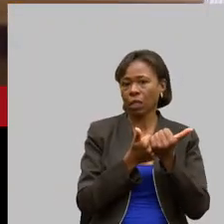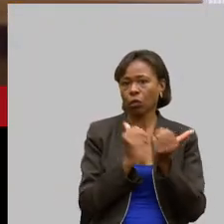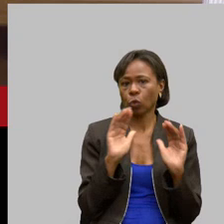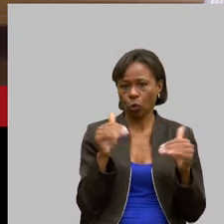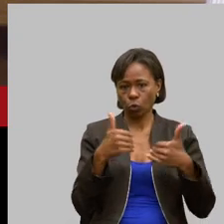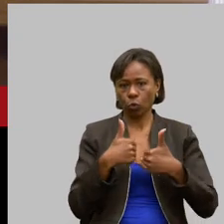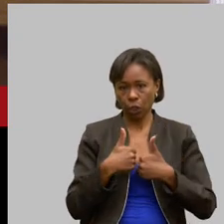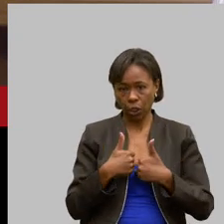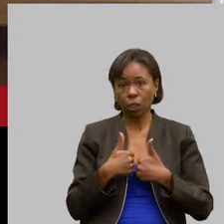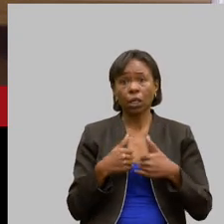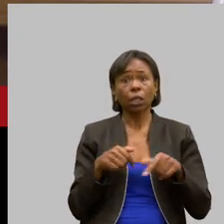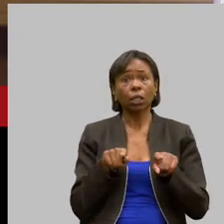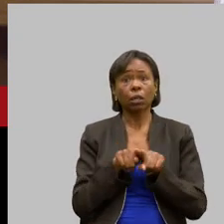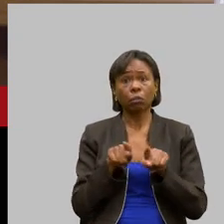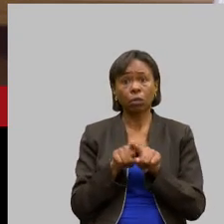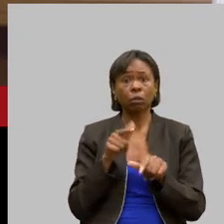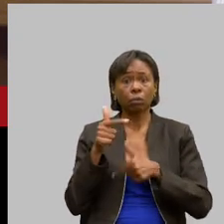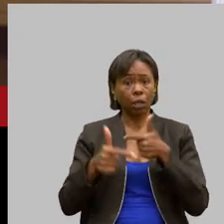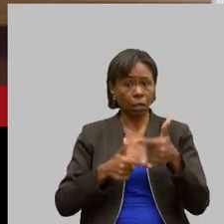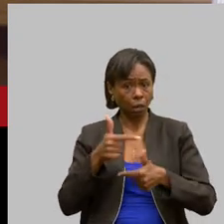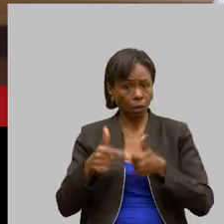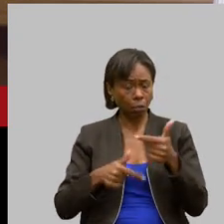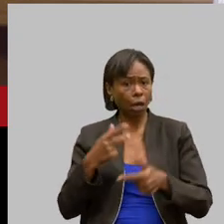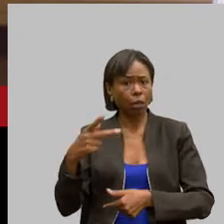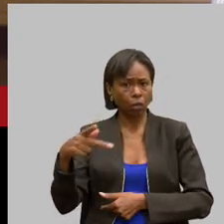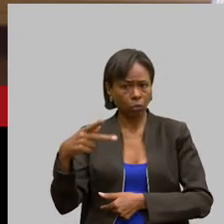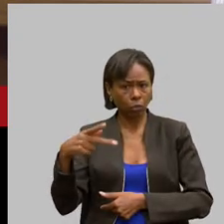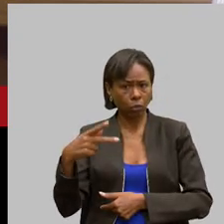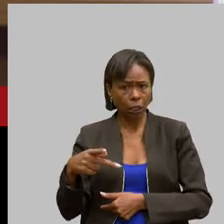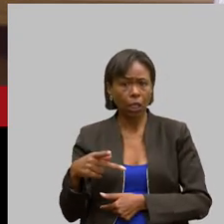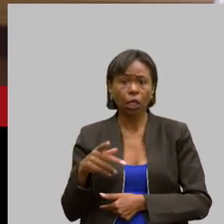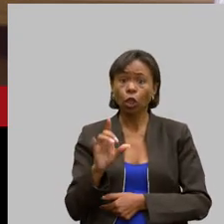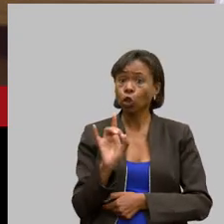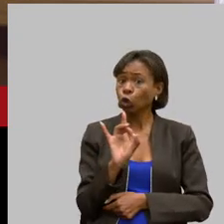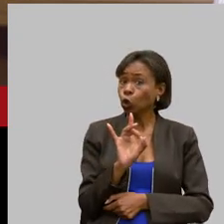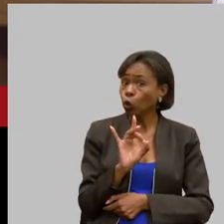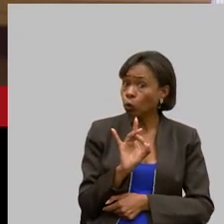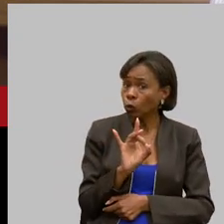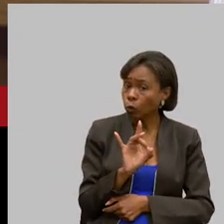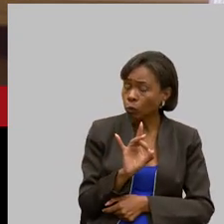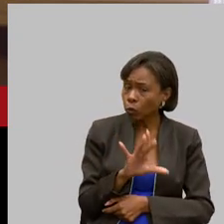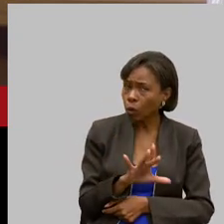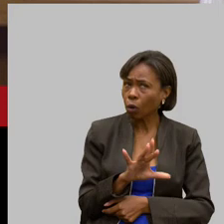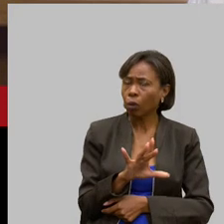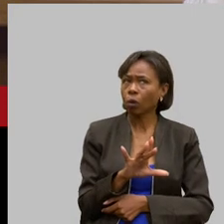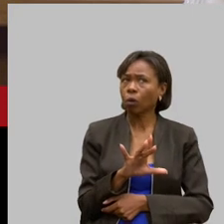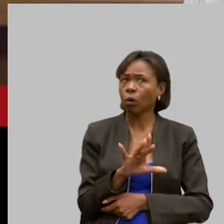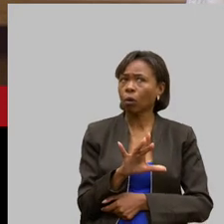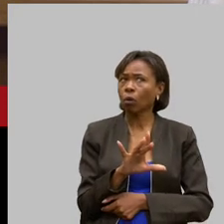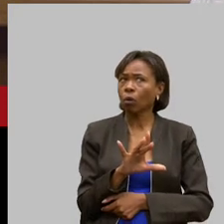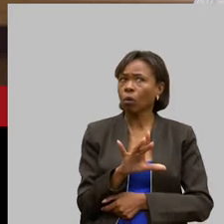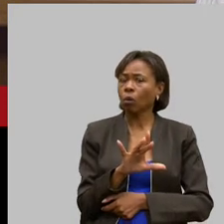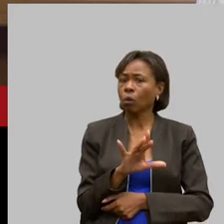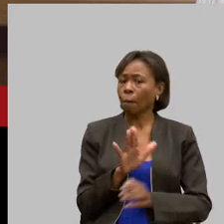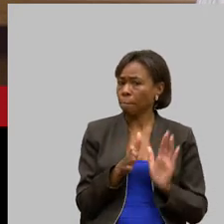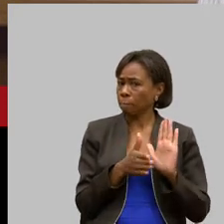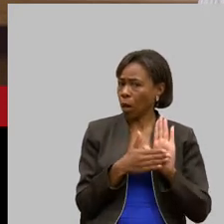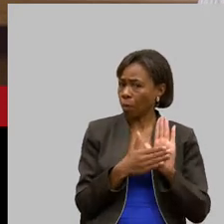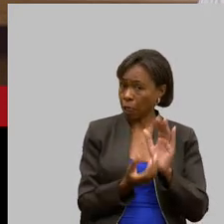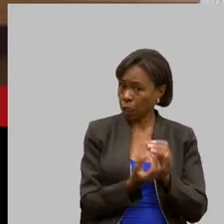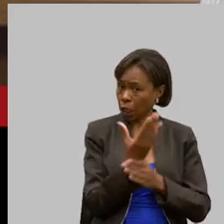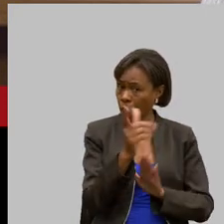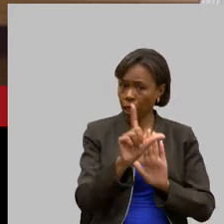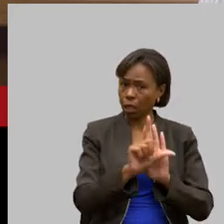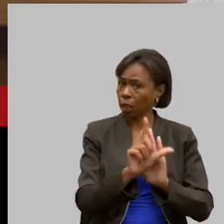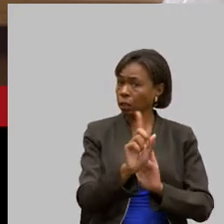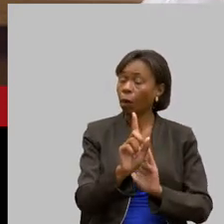pelo trabalho que tem desempenhado não só com relação eh a proposição das leis